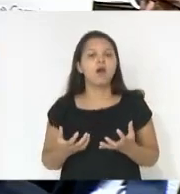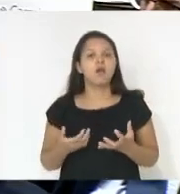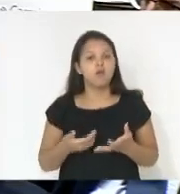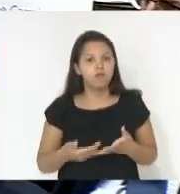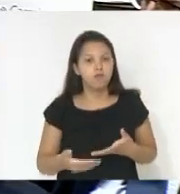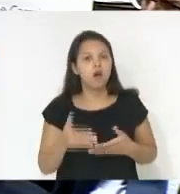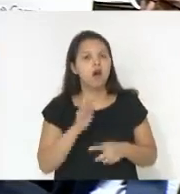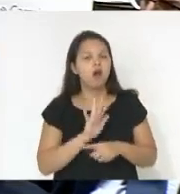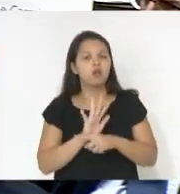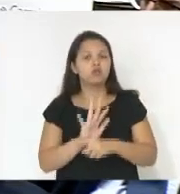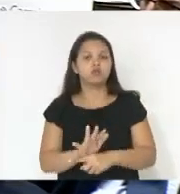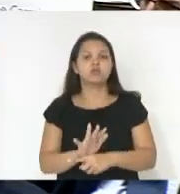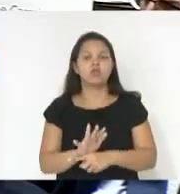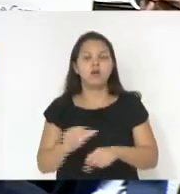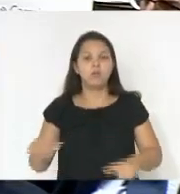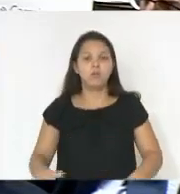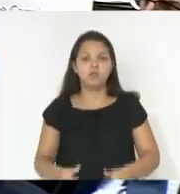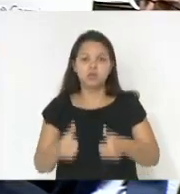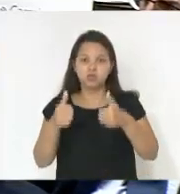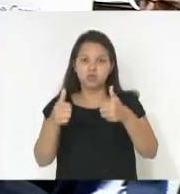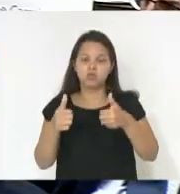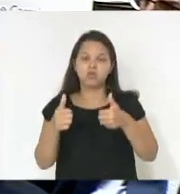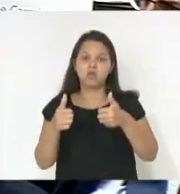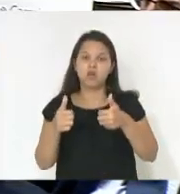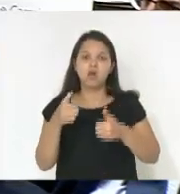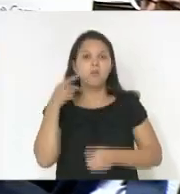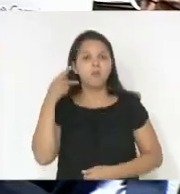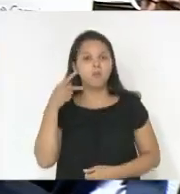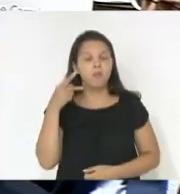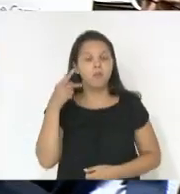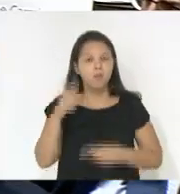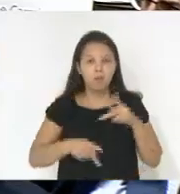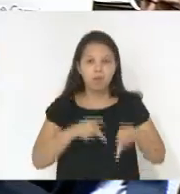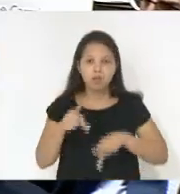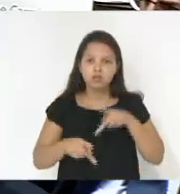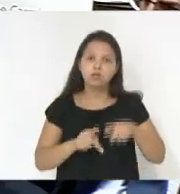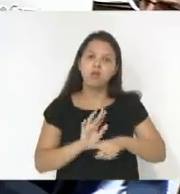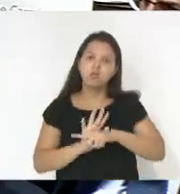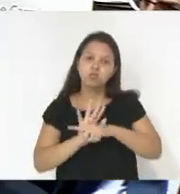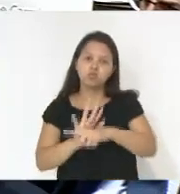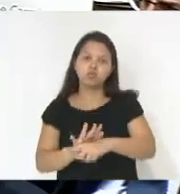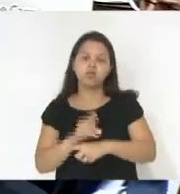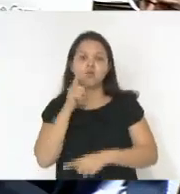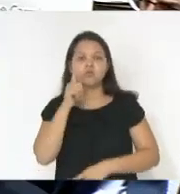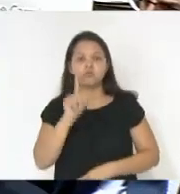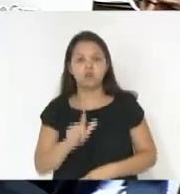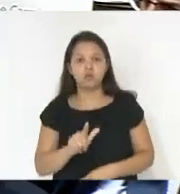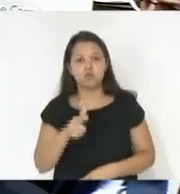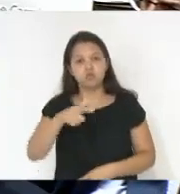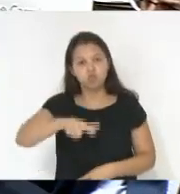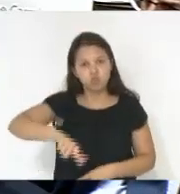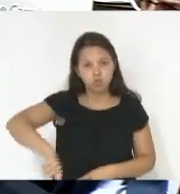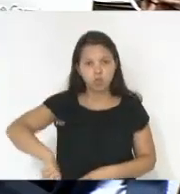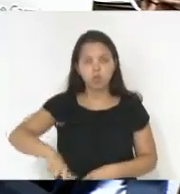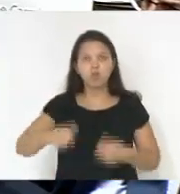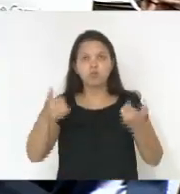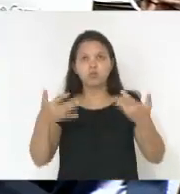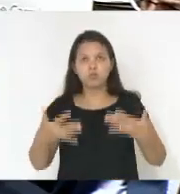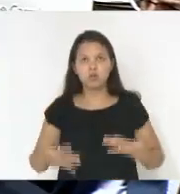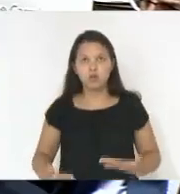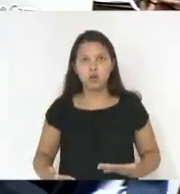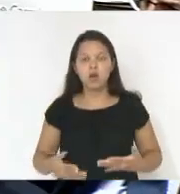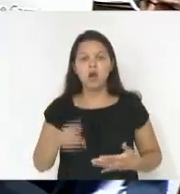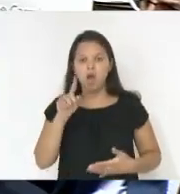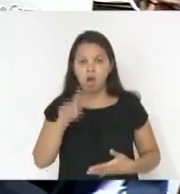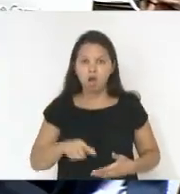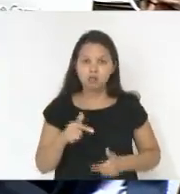resultados positivos e que a população consiga ser atendida. Novamente, ressalto que é função do